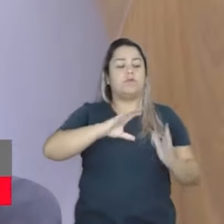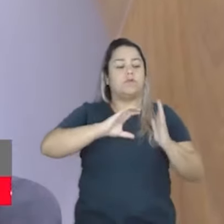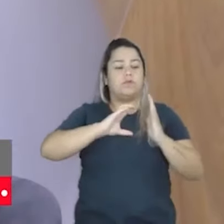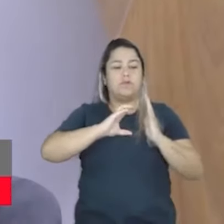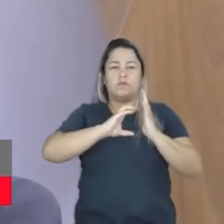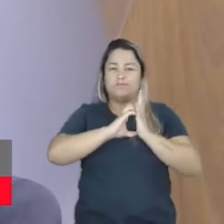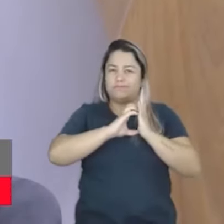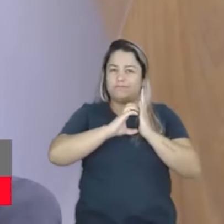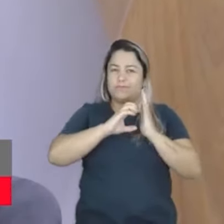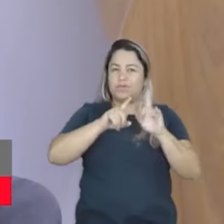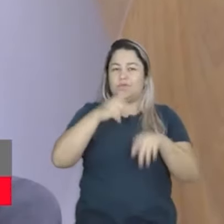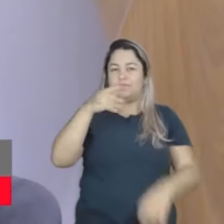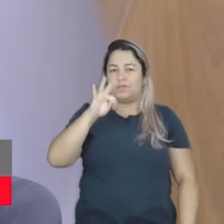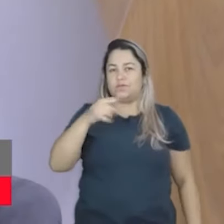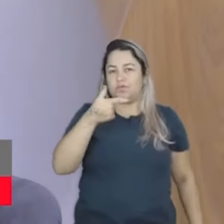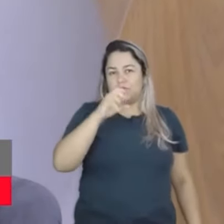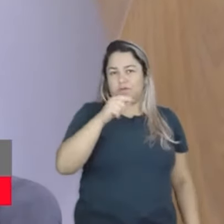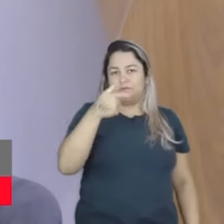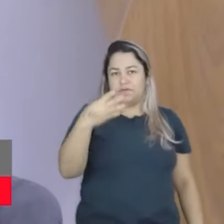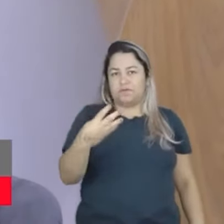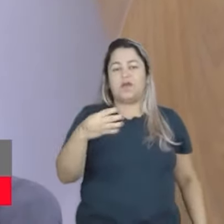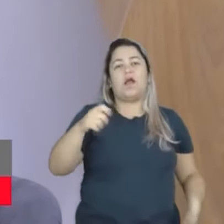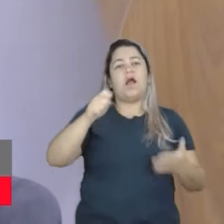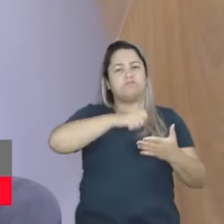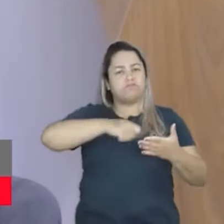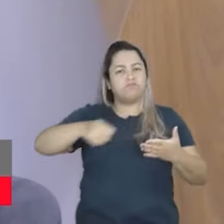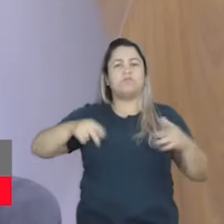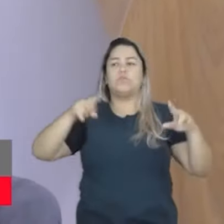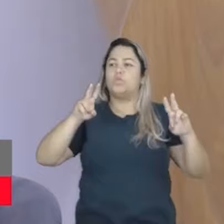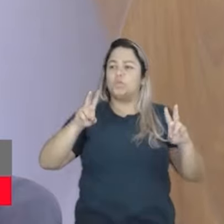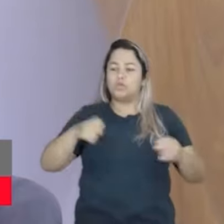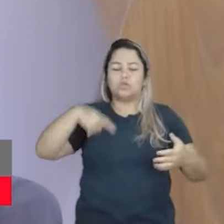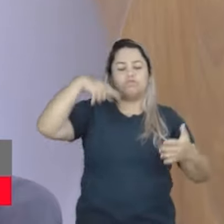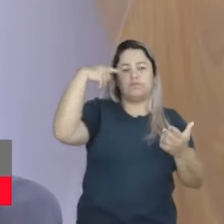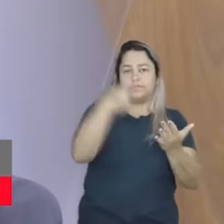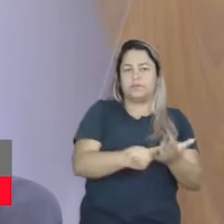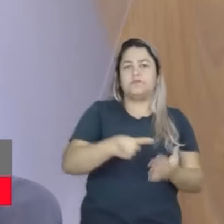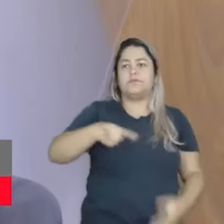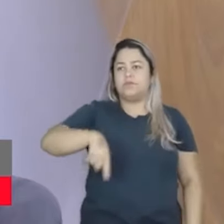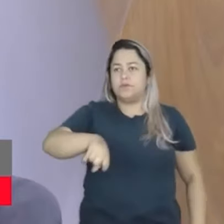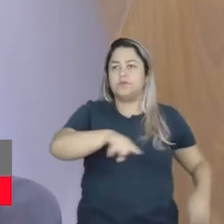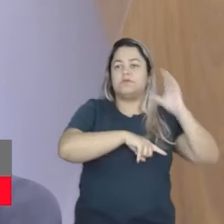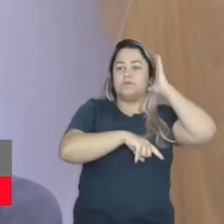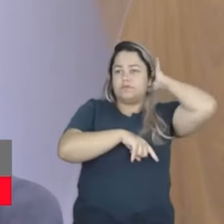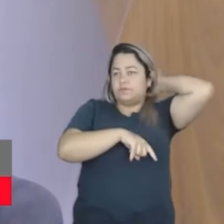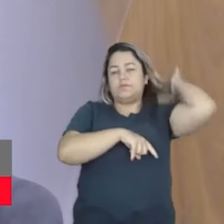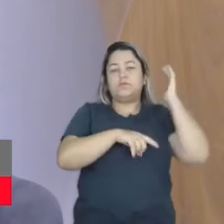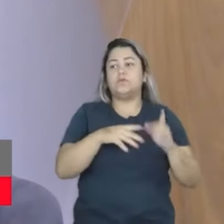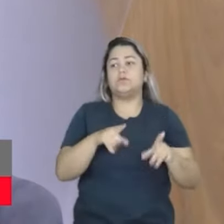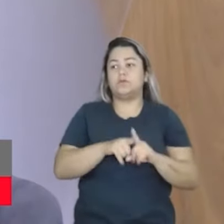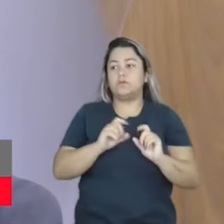e prefeita do PT em 2024 assinem esse termo de compromisso conosco, que durante a campanha e